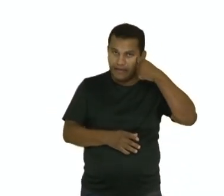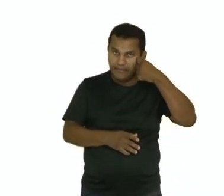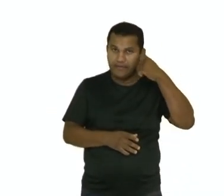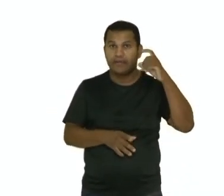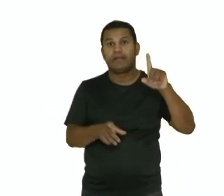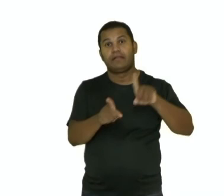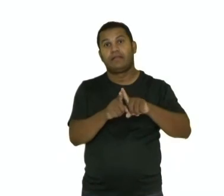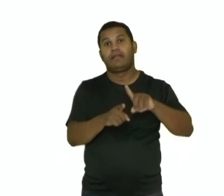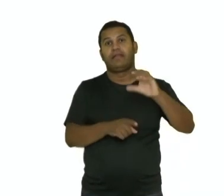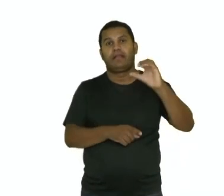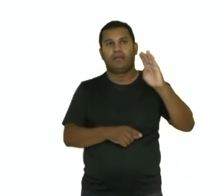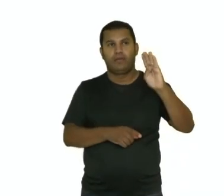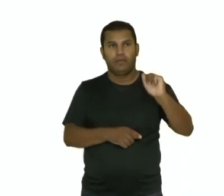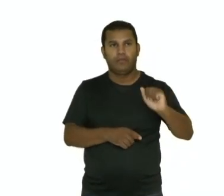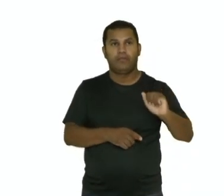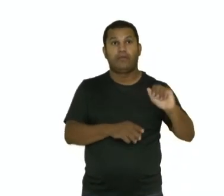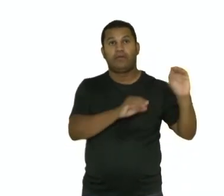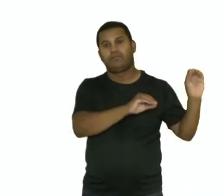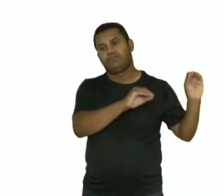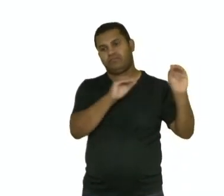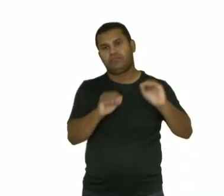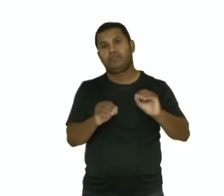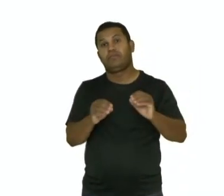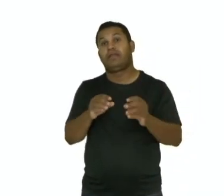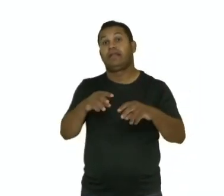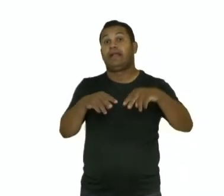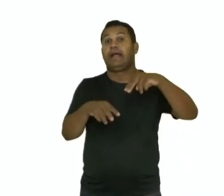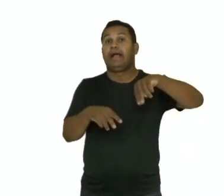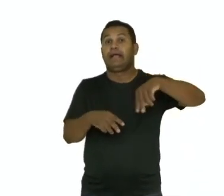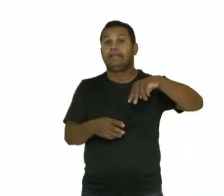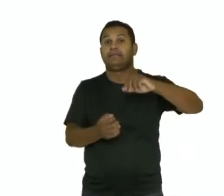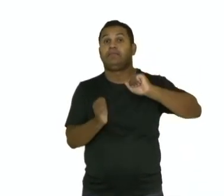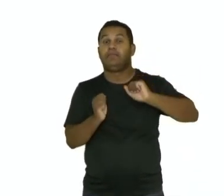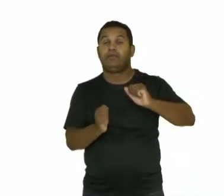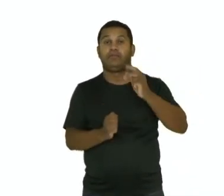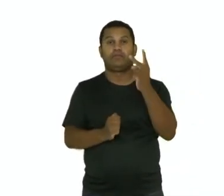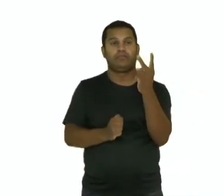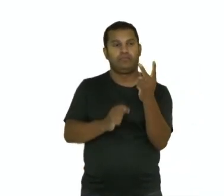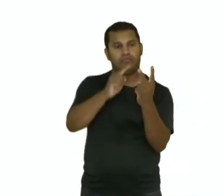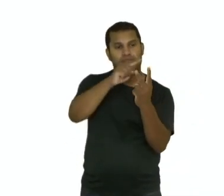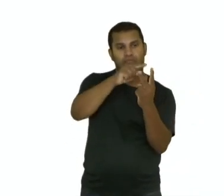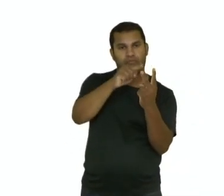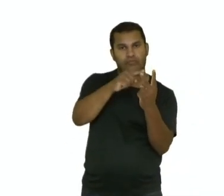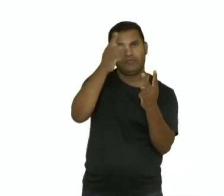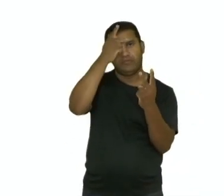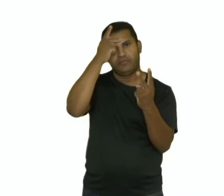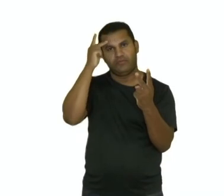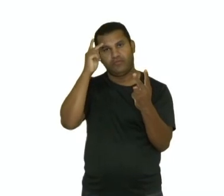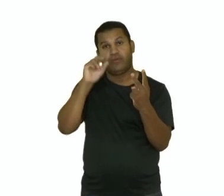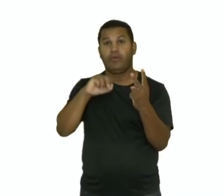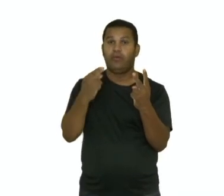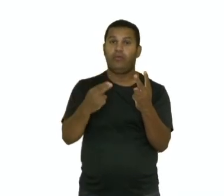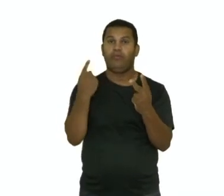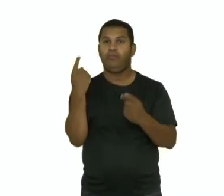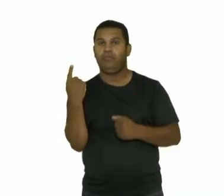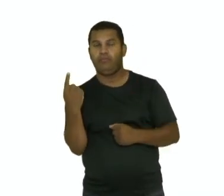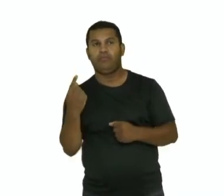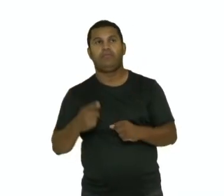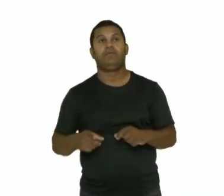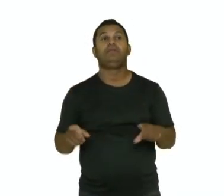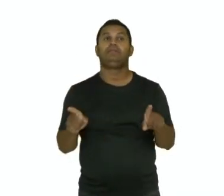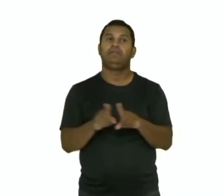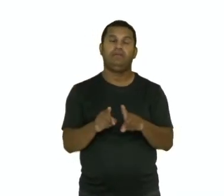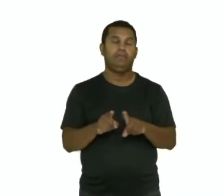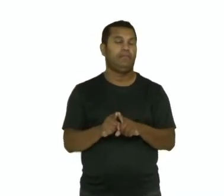das maracas. Já o tchá-tchá-tchá é um ritmo originalmente cubano que surgiu da mistura do mambo com a